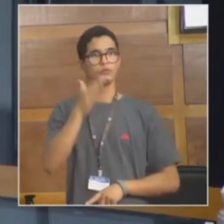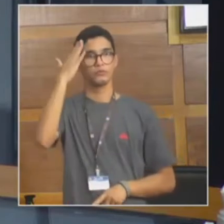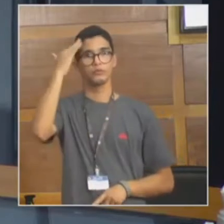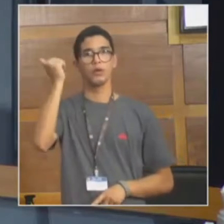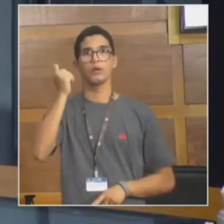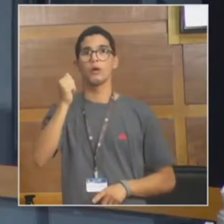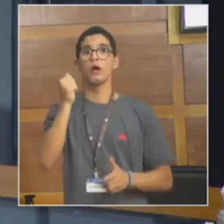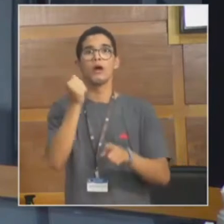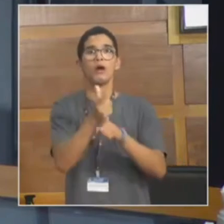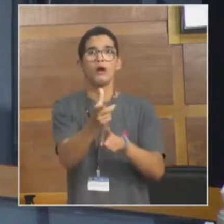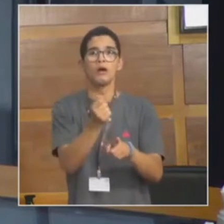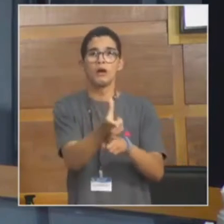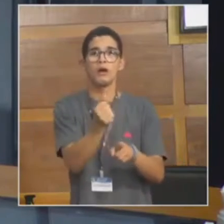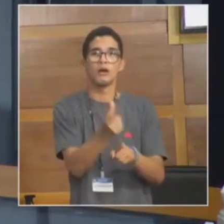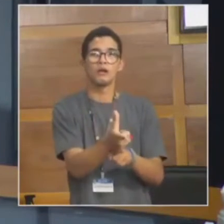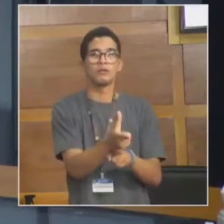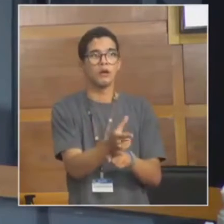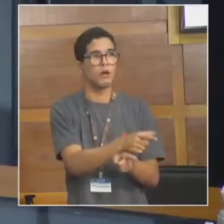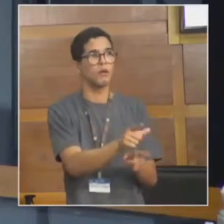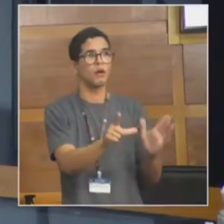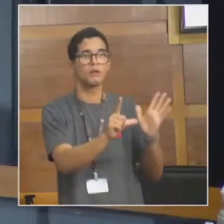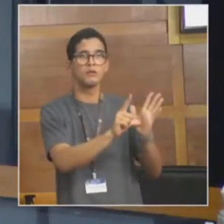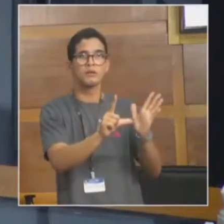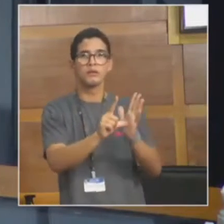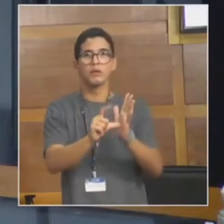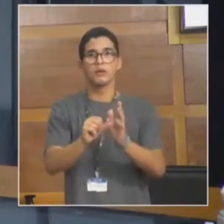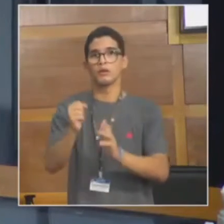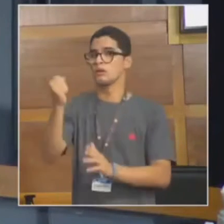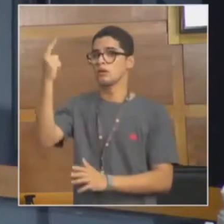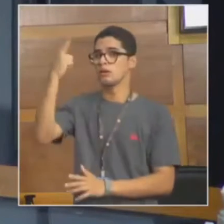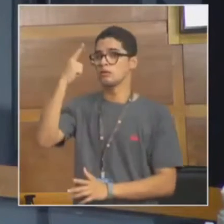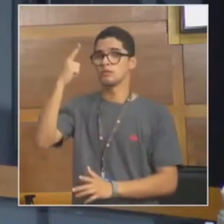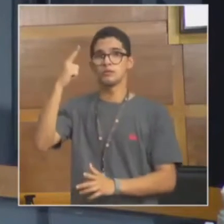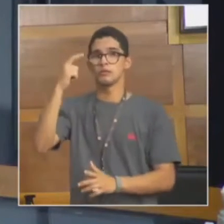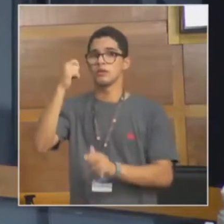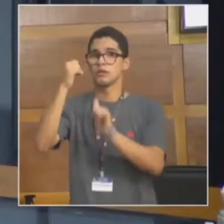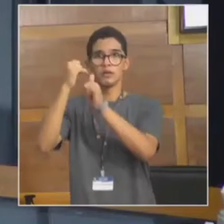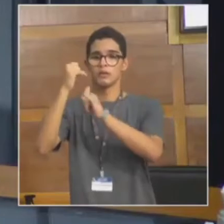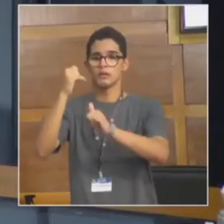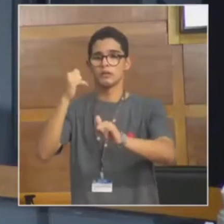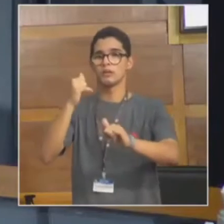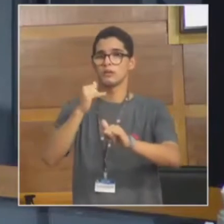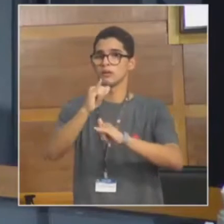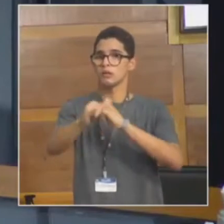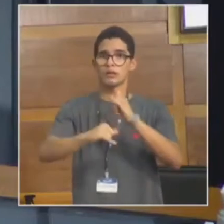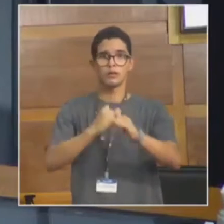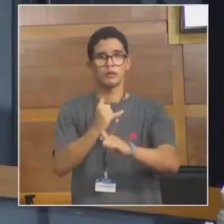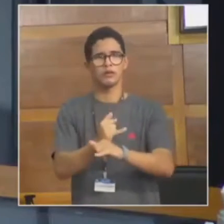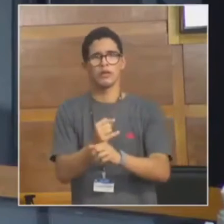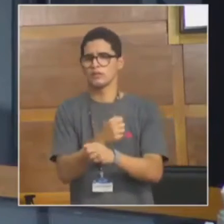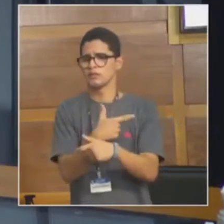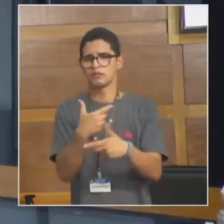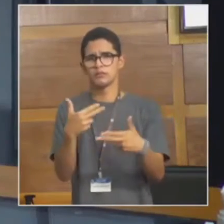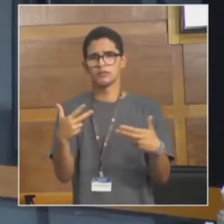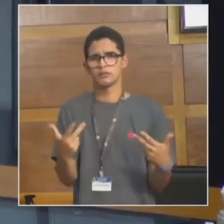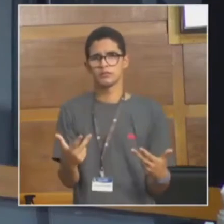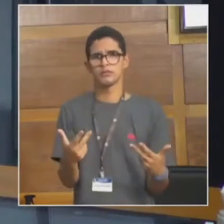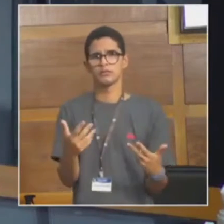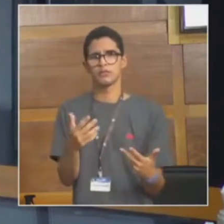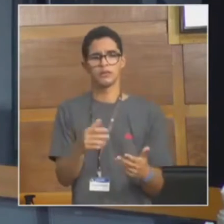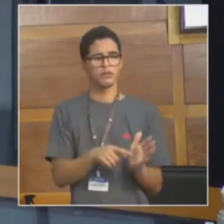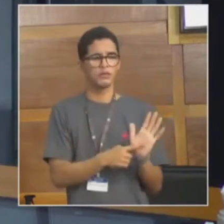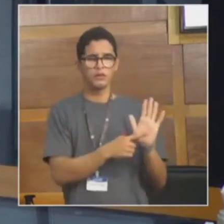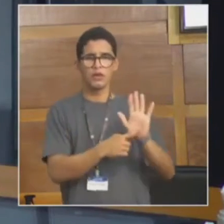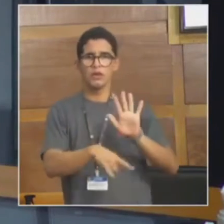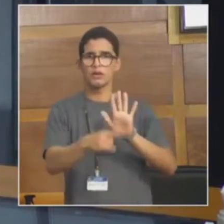um aluguel eu sei quanto custa uma lojinha o funcionário luz internet gente sabe que importe Então tem que arrumar um mecanismo e falar agora sobre a